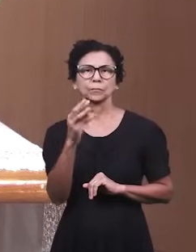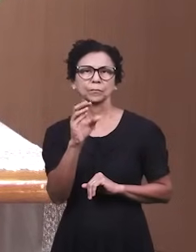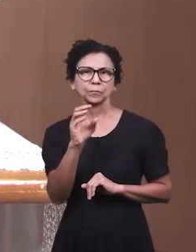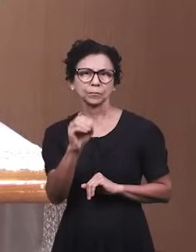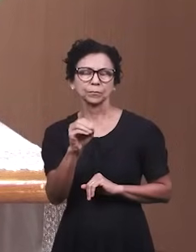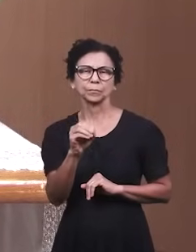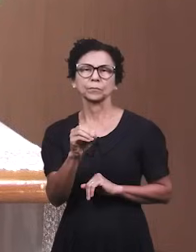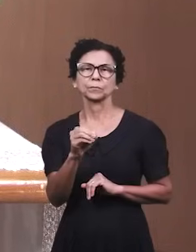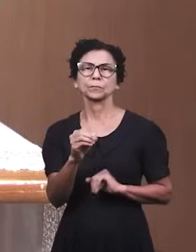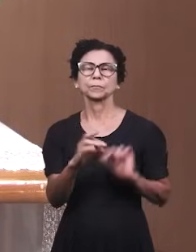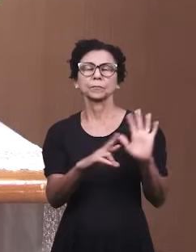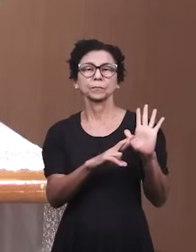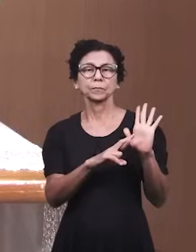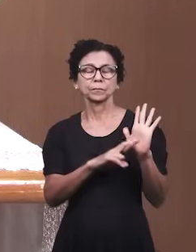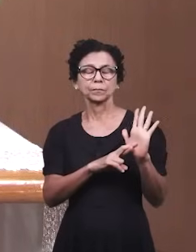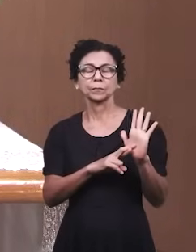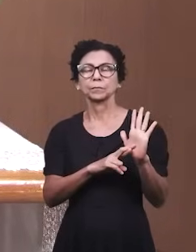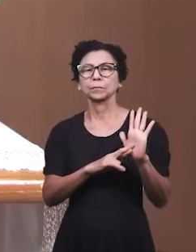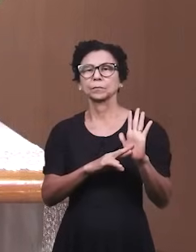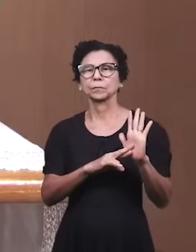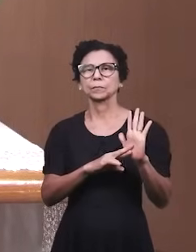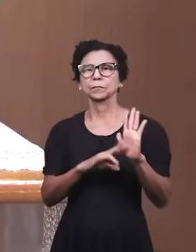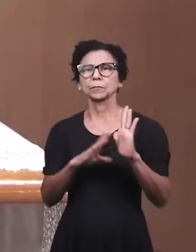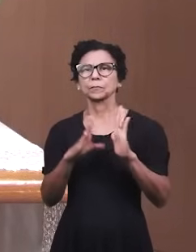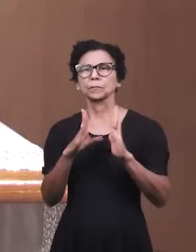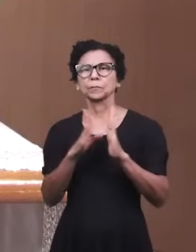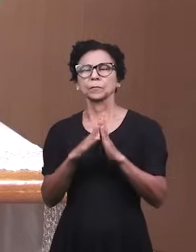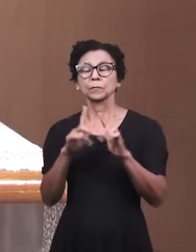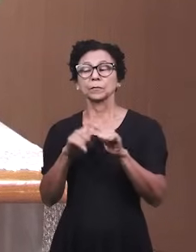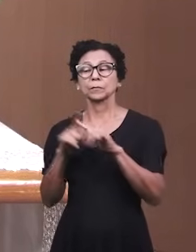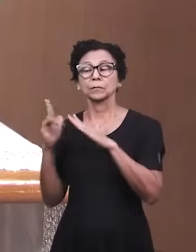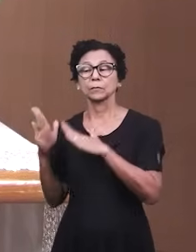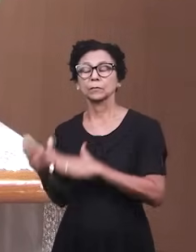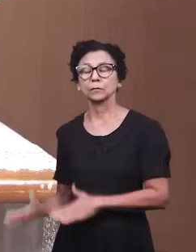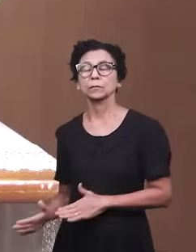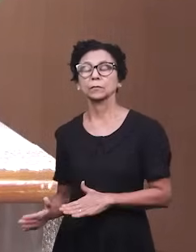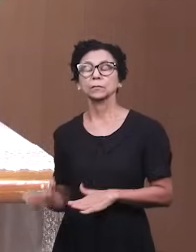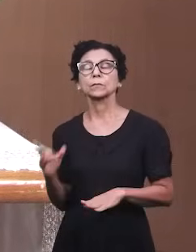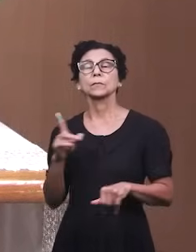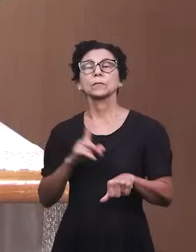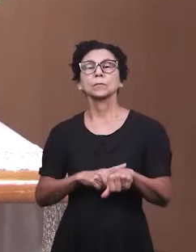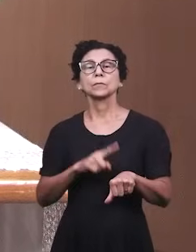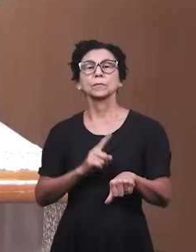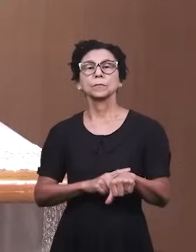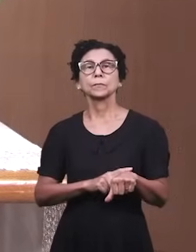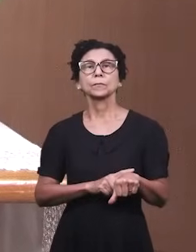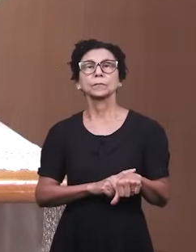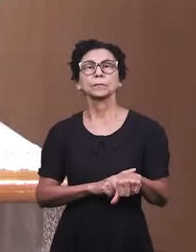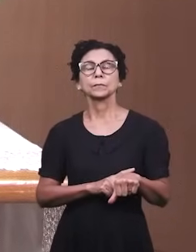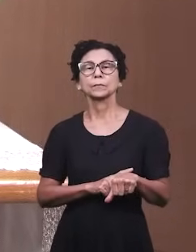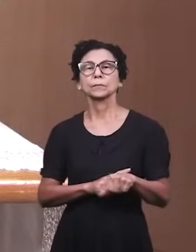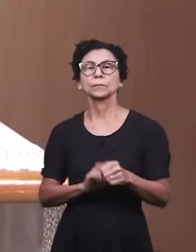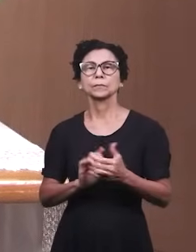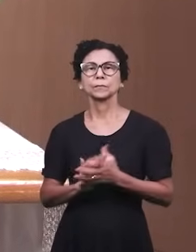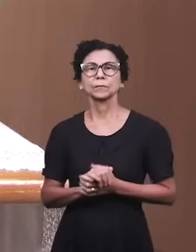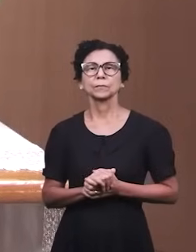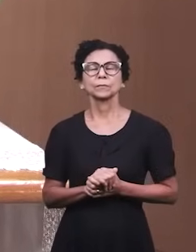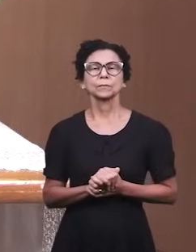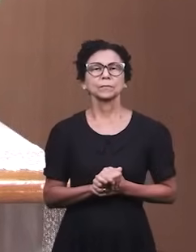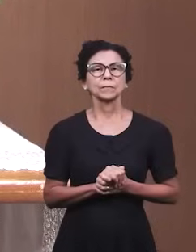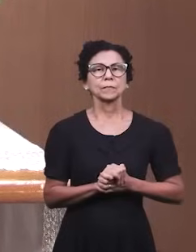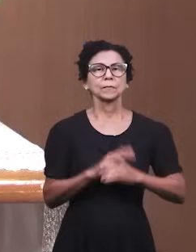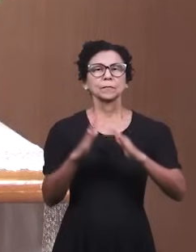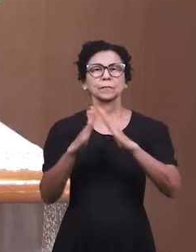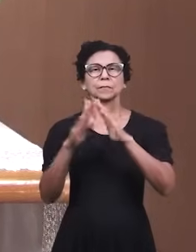profecia, ele via um momento, o dia em que a igreja do Senhor surgiria, o